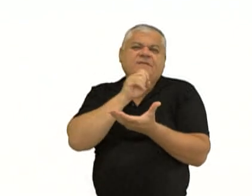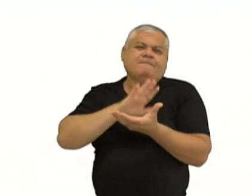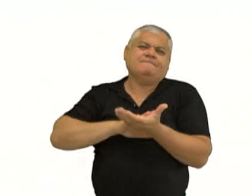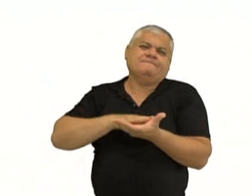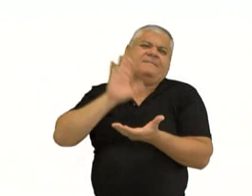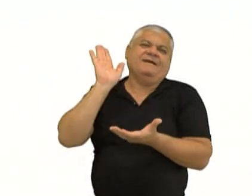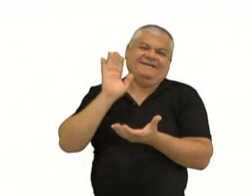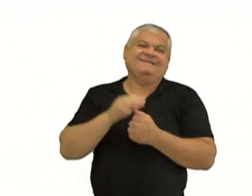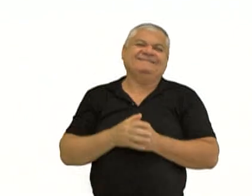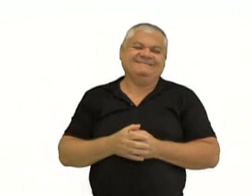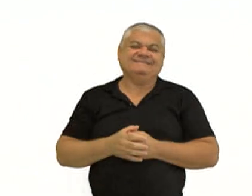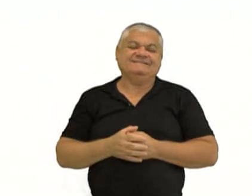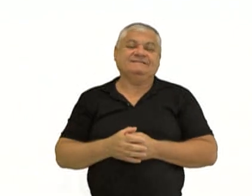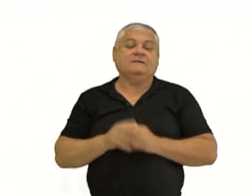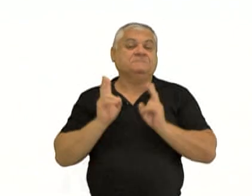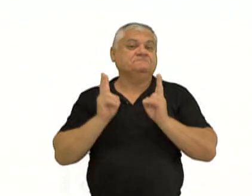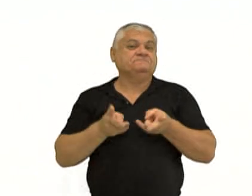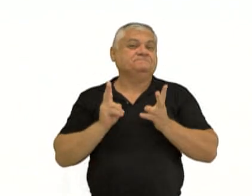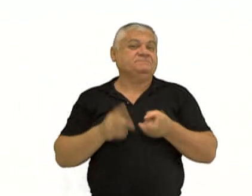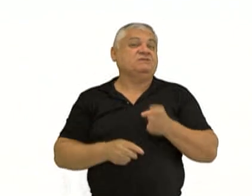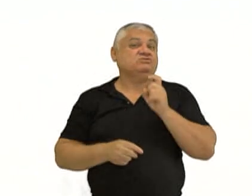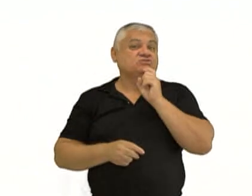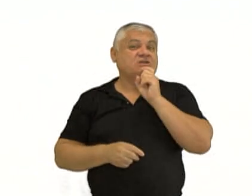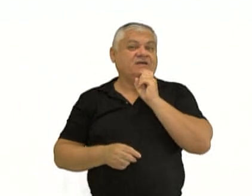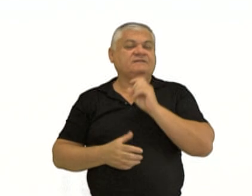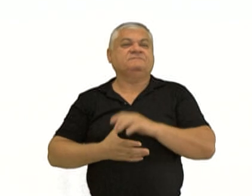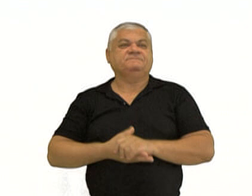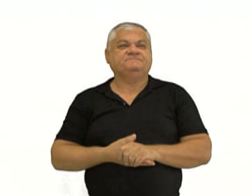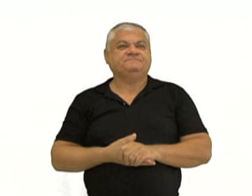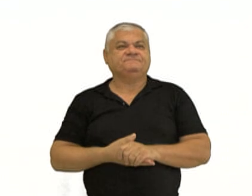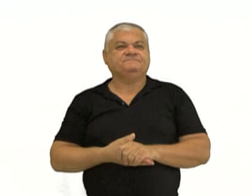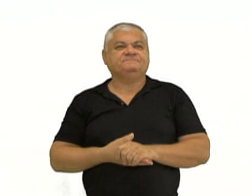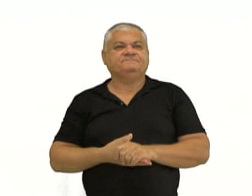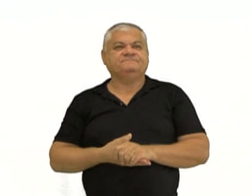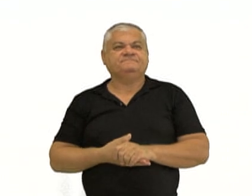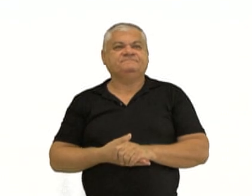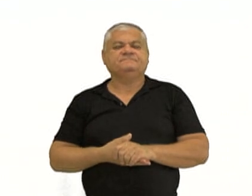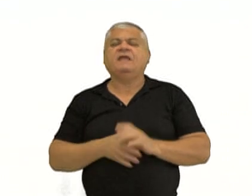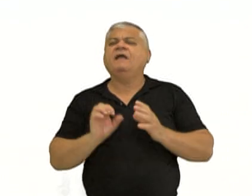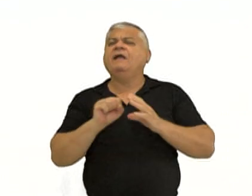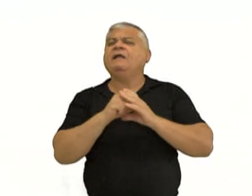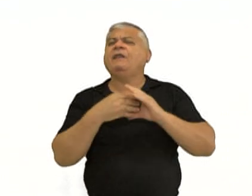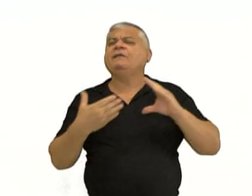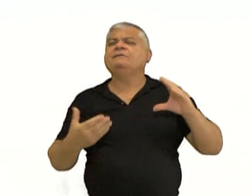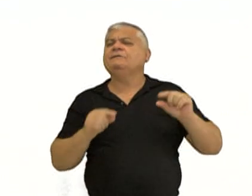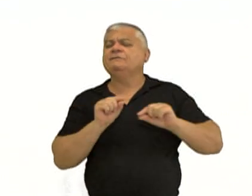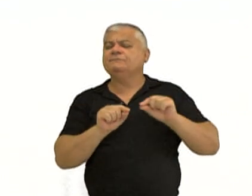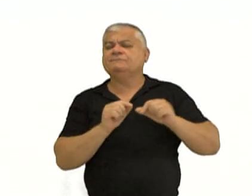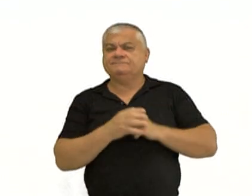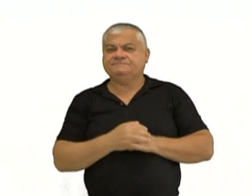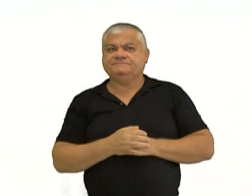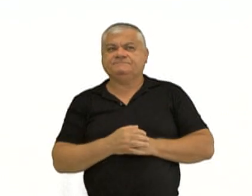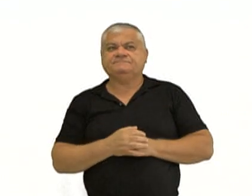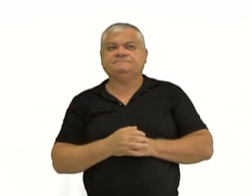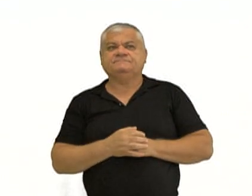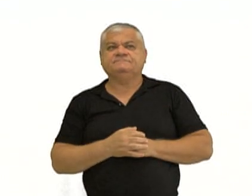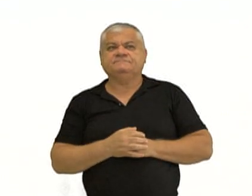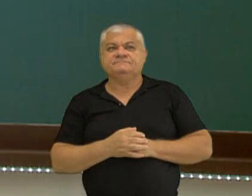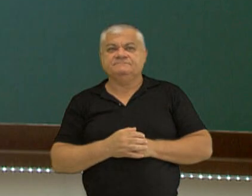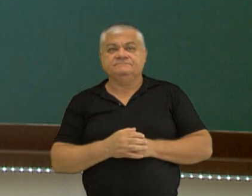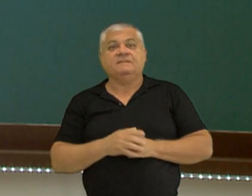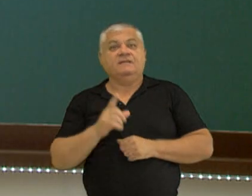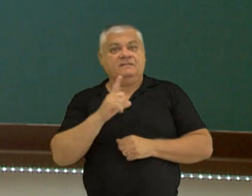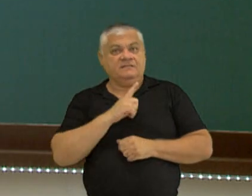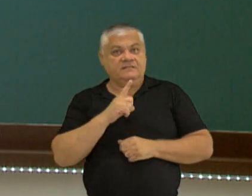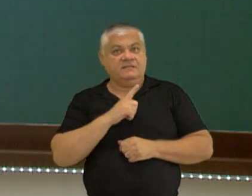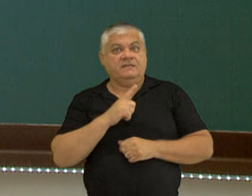planeta, portanto, ele é sempre congelado. E aí, que características nós temos? Sobre esse continente há uma